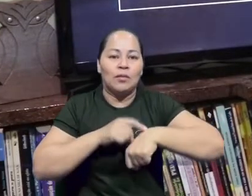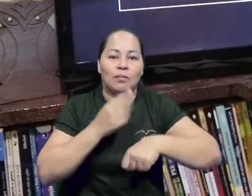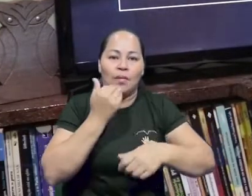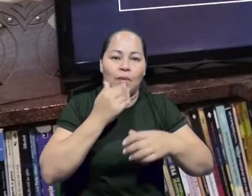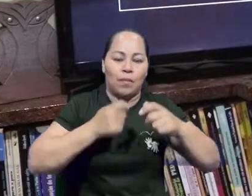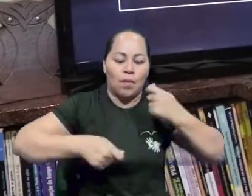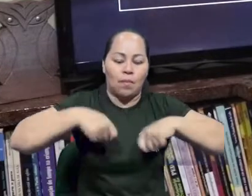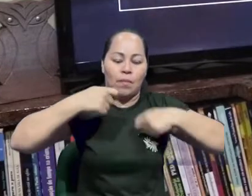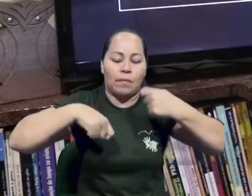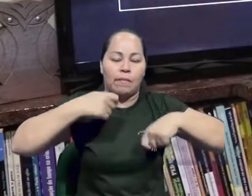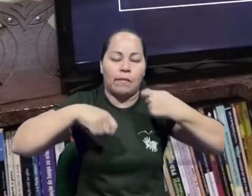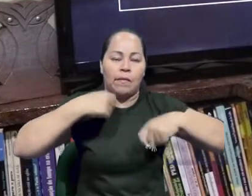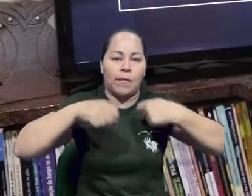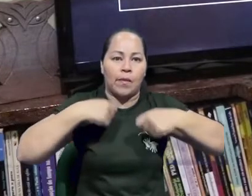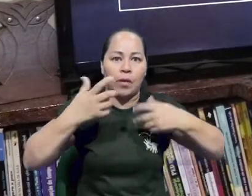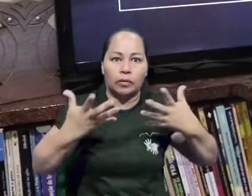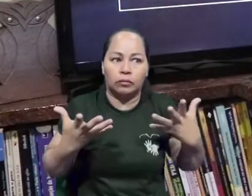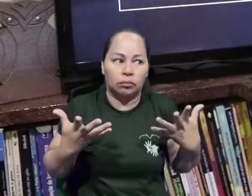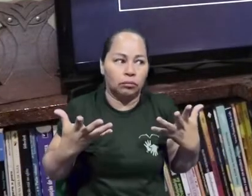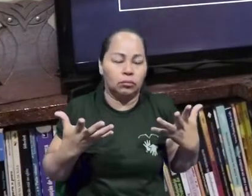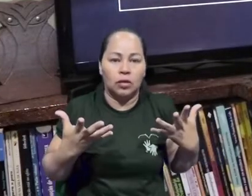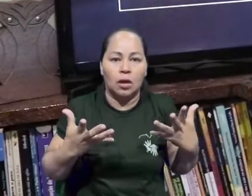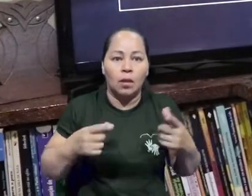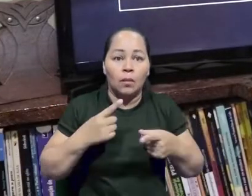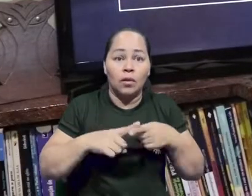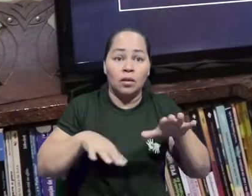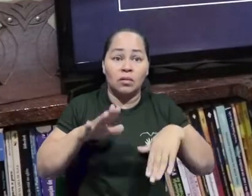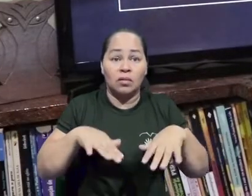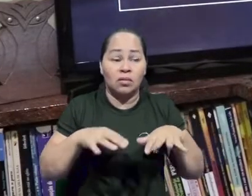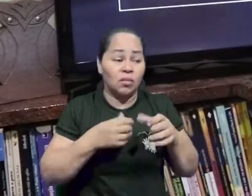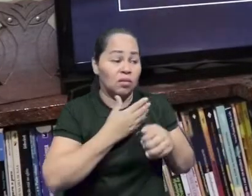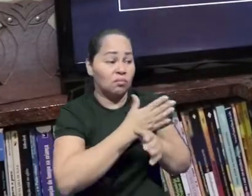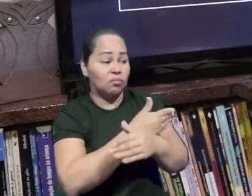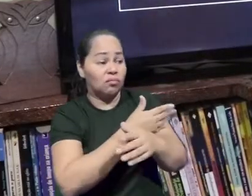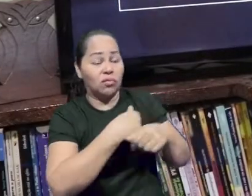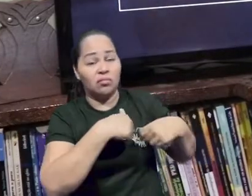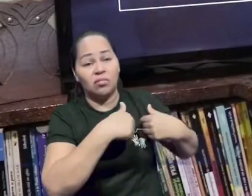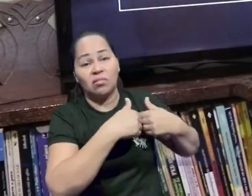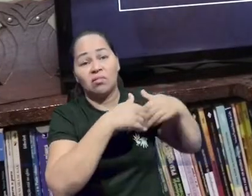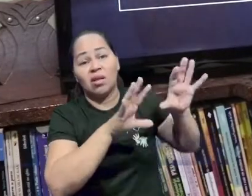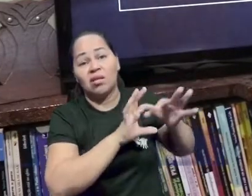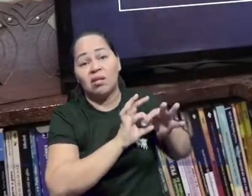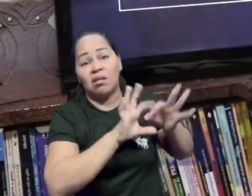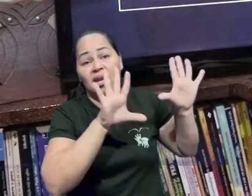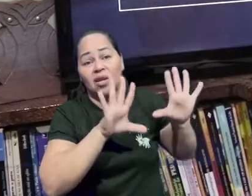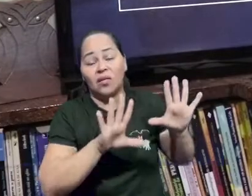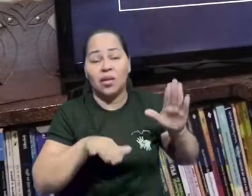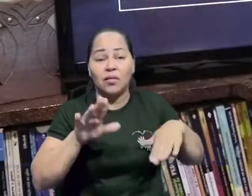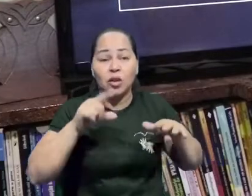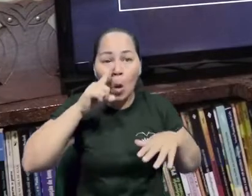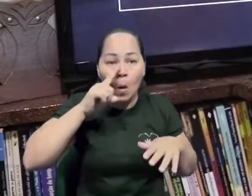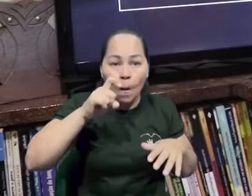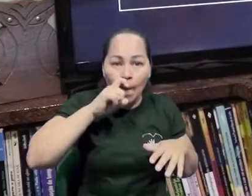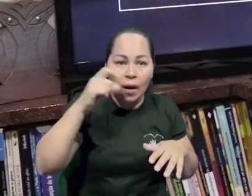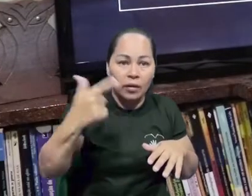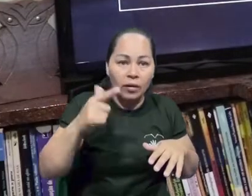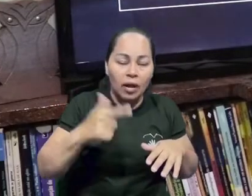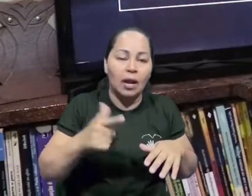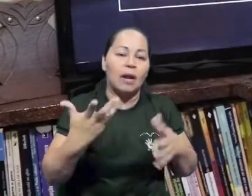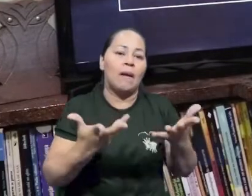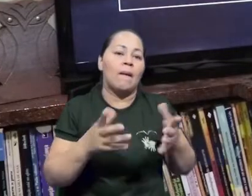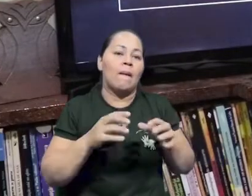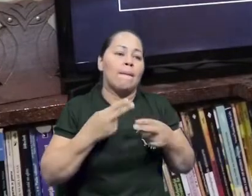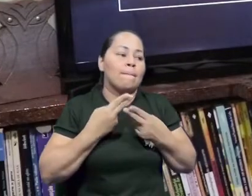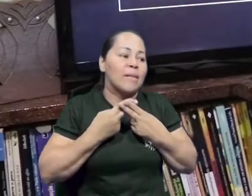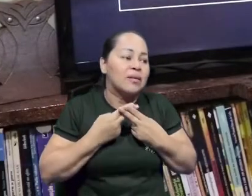alimentação para não exagerar. Então, o aluno ele não tem rotina e muitos pais também não têm paciência para colocar